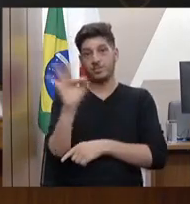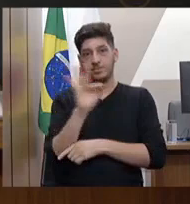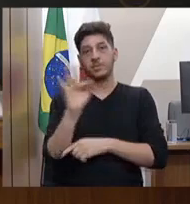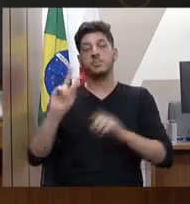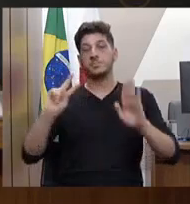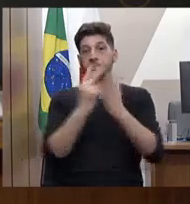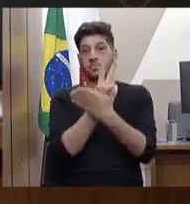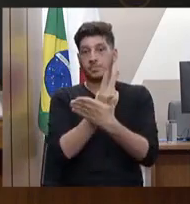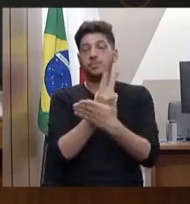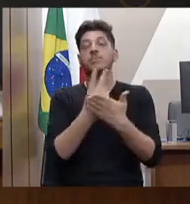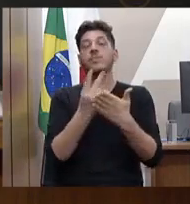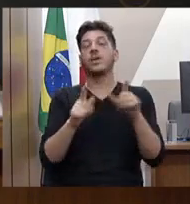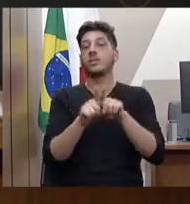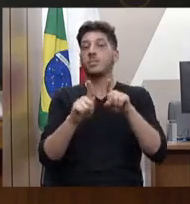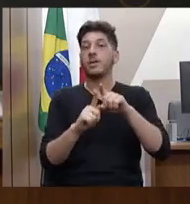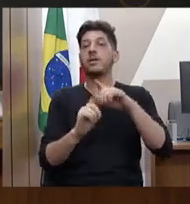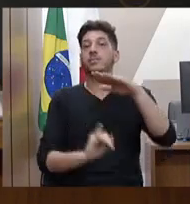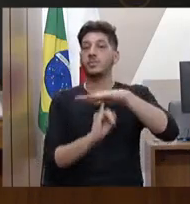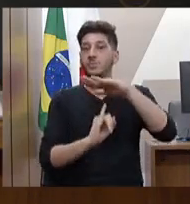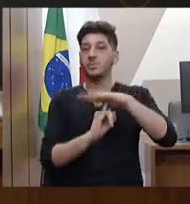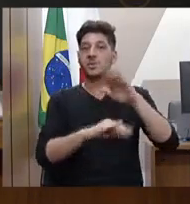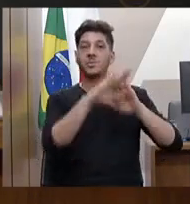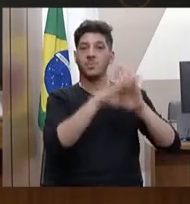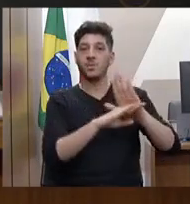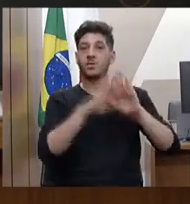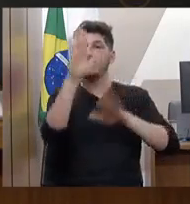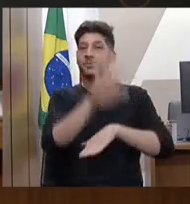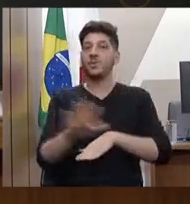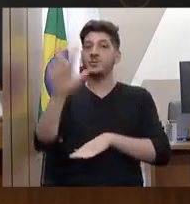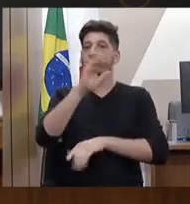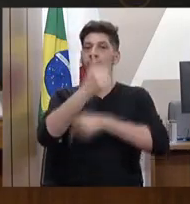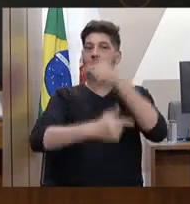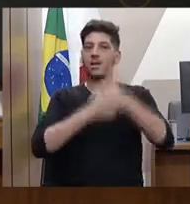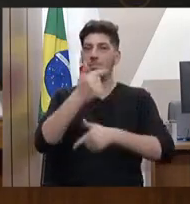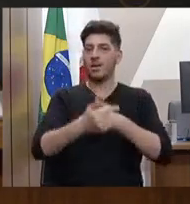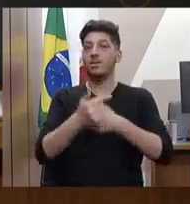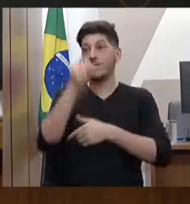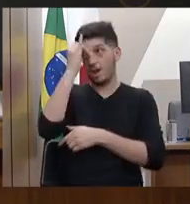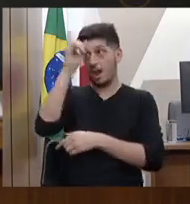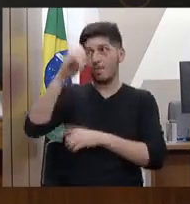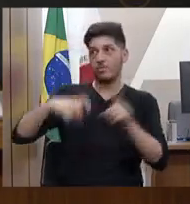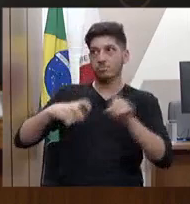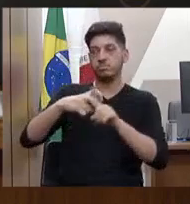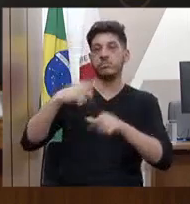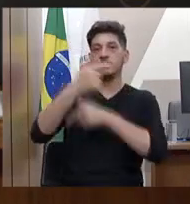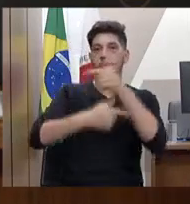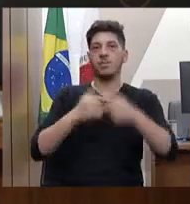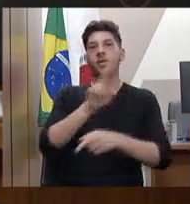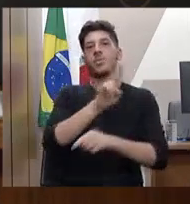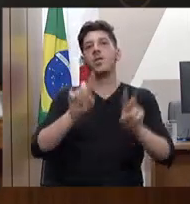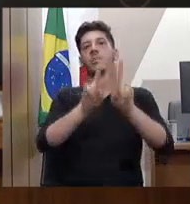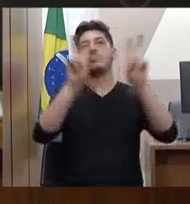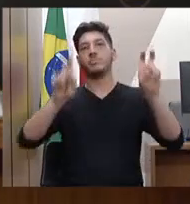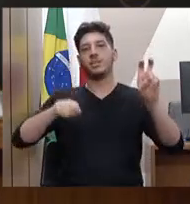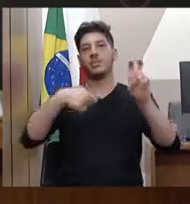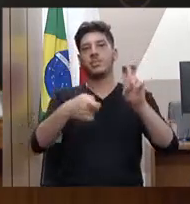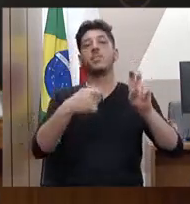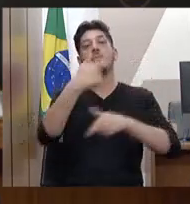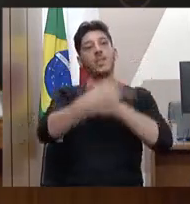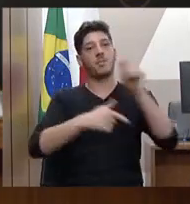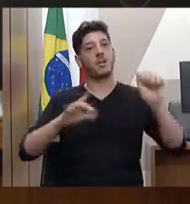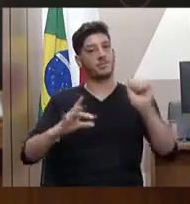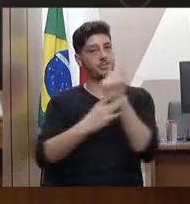foi institucionalizado o programa nacional de trabalho de prevenção de acidente de trabalho denominado programa trabalho seguro